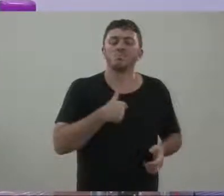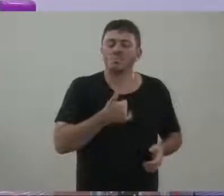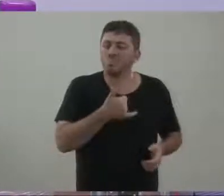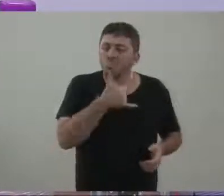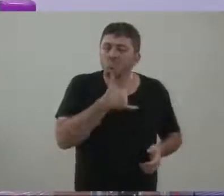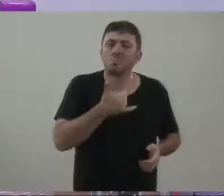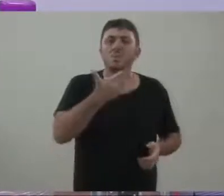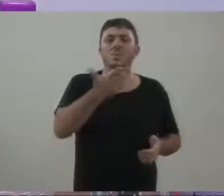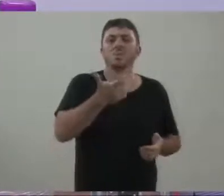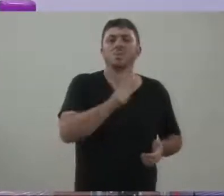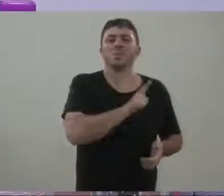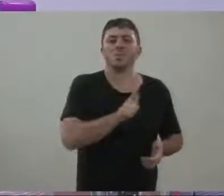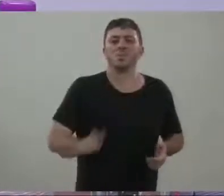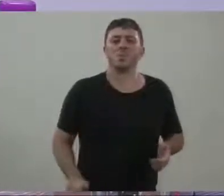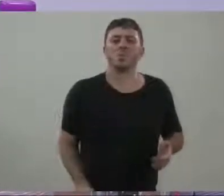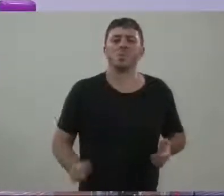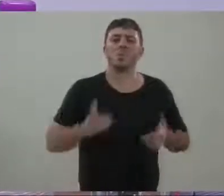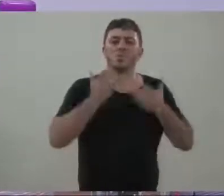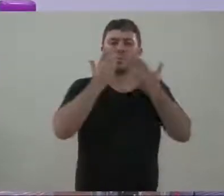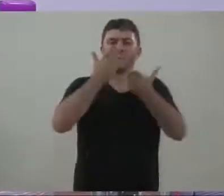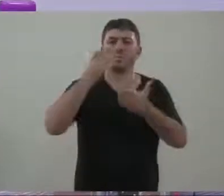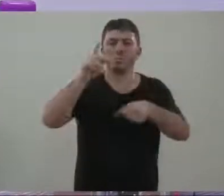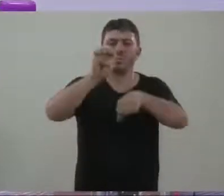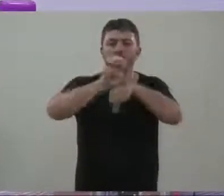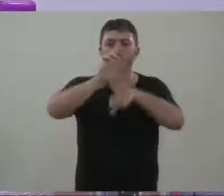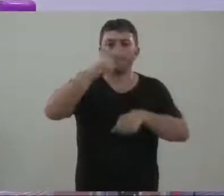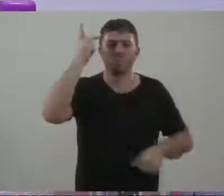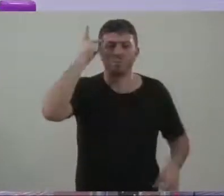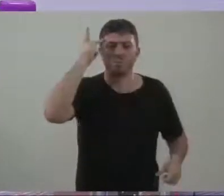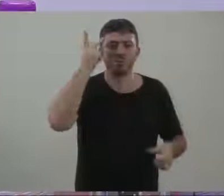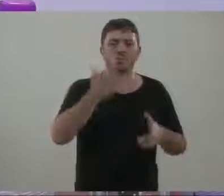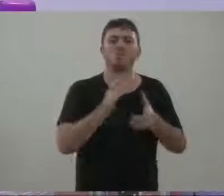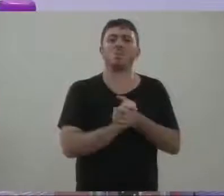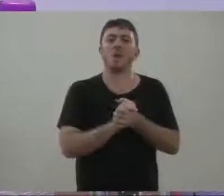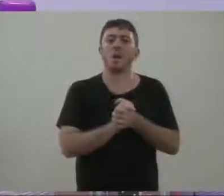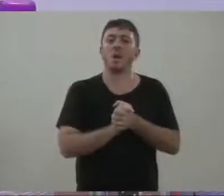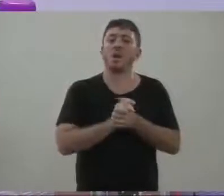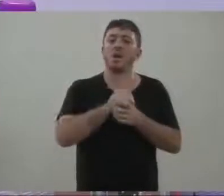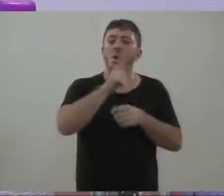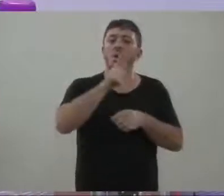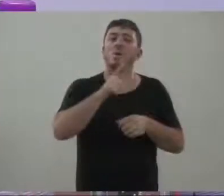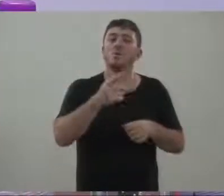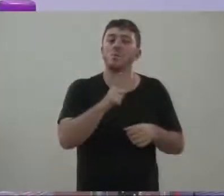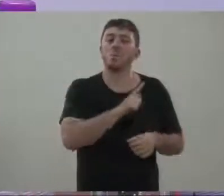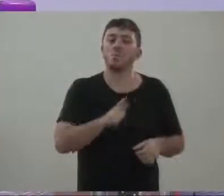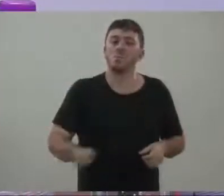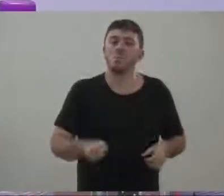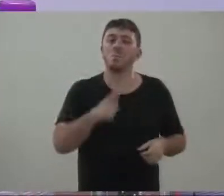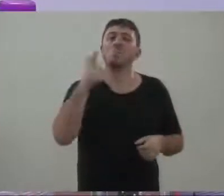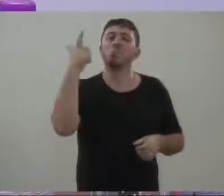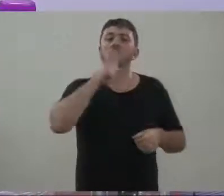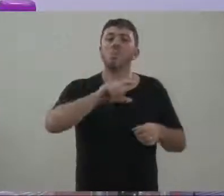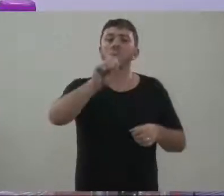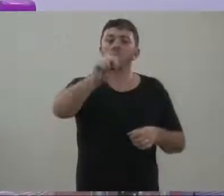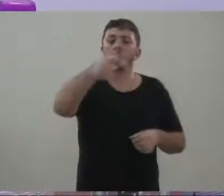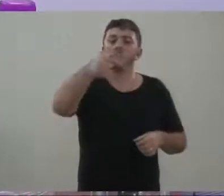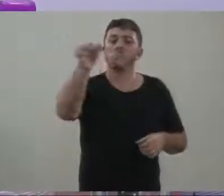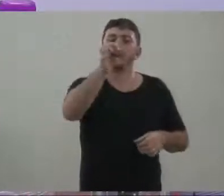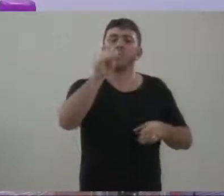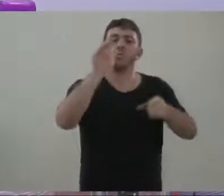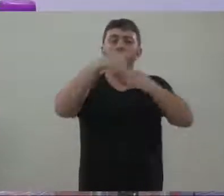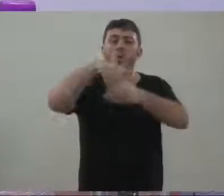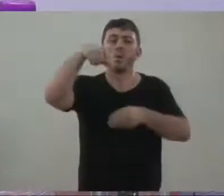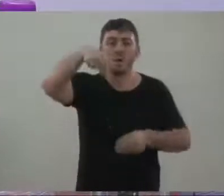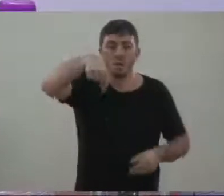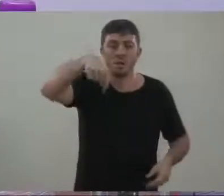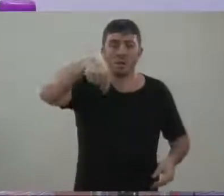desejar dessa pandemia que a cidade de Vinhedo. Foi uma cidade onde ele foi tão bem votado, com 87% dos votos, e não ajudou quase nada, dizer assim, o município.